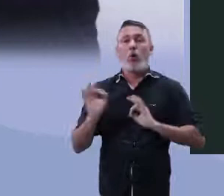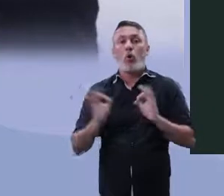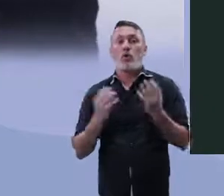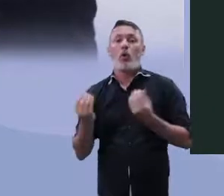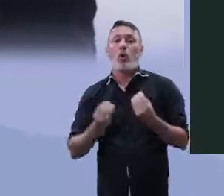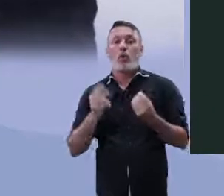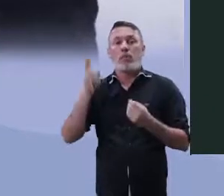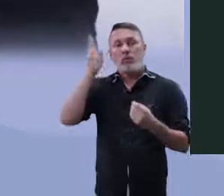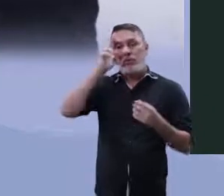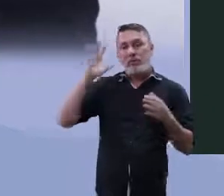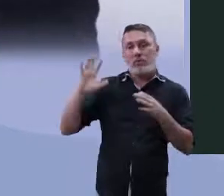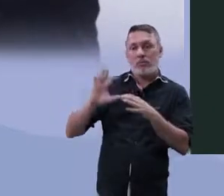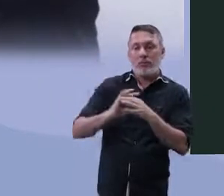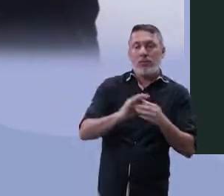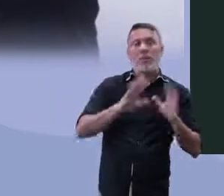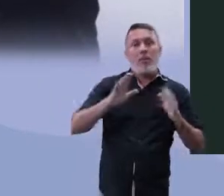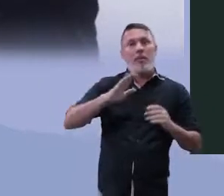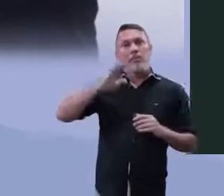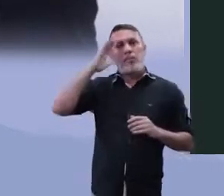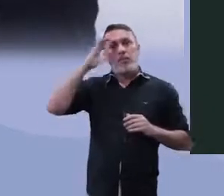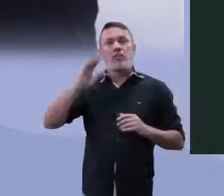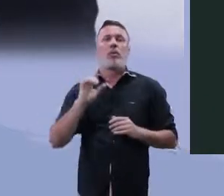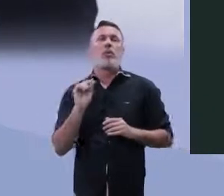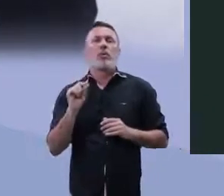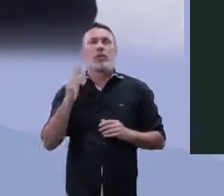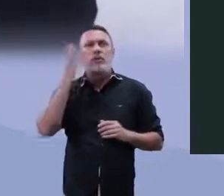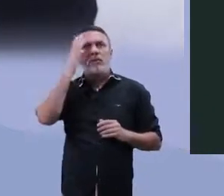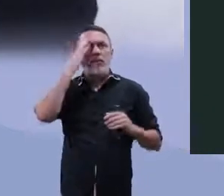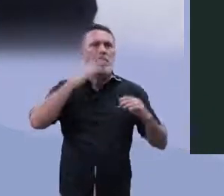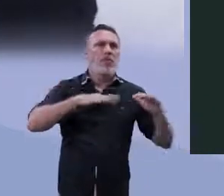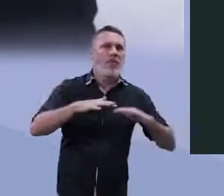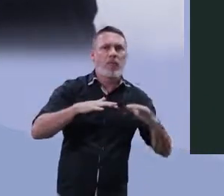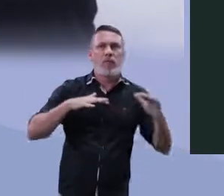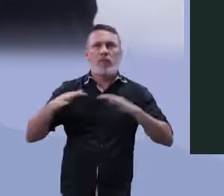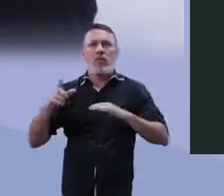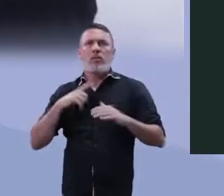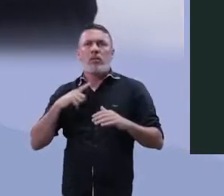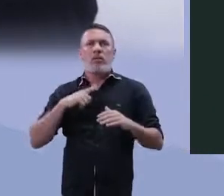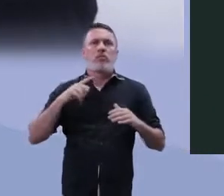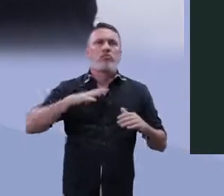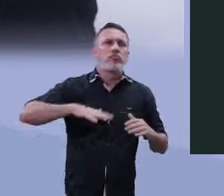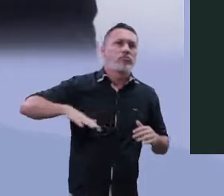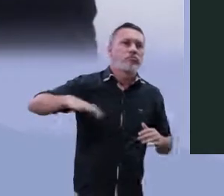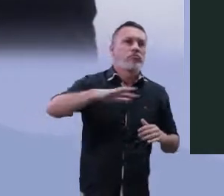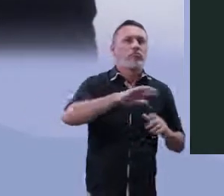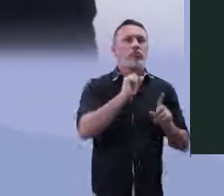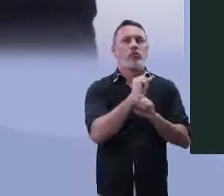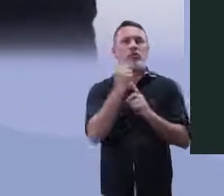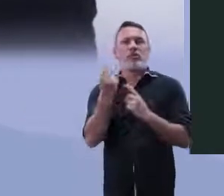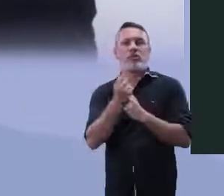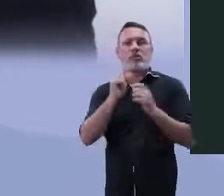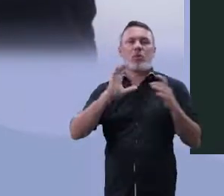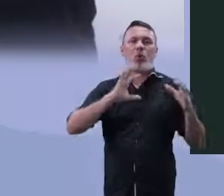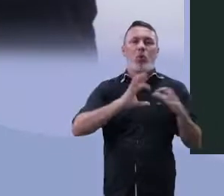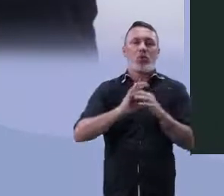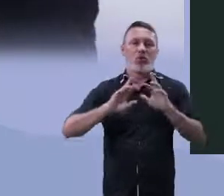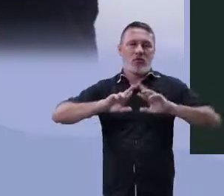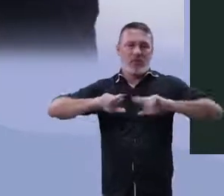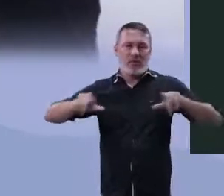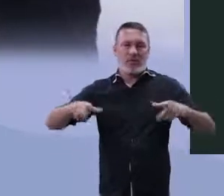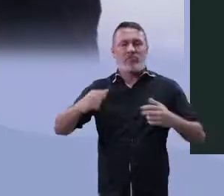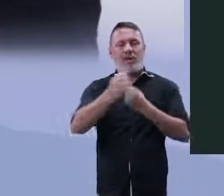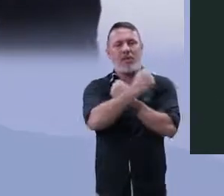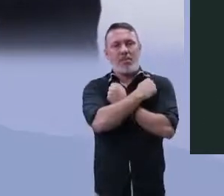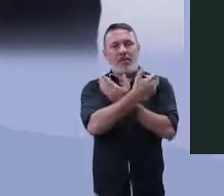tempo, e aí a questão ligada à história, mas principalmente pensando como é que eles associam as demandas aos diferentes